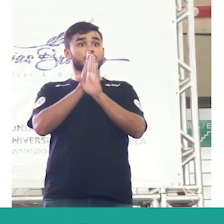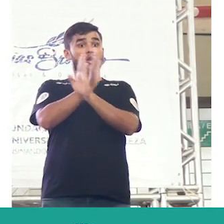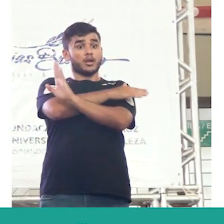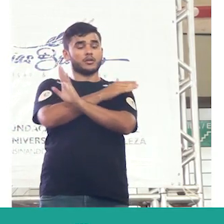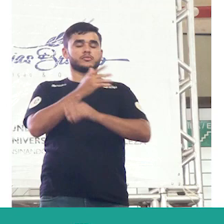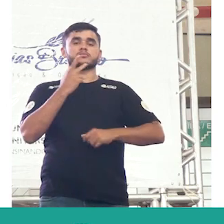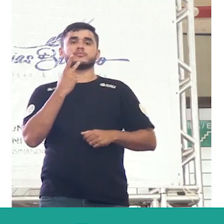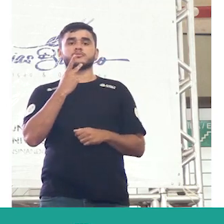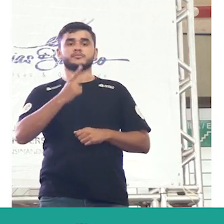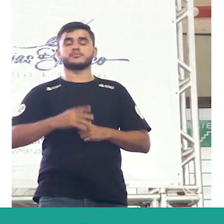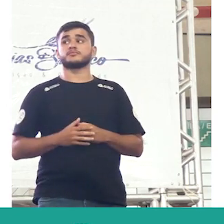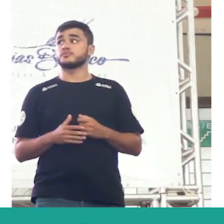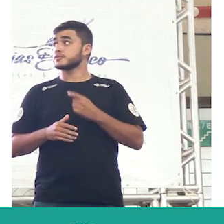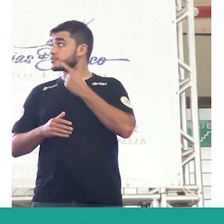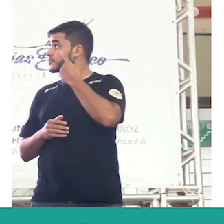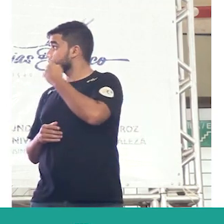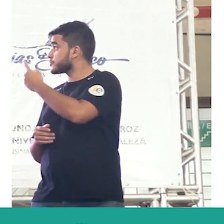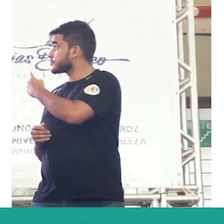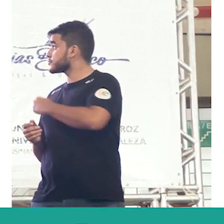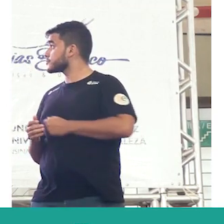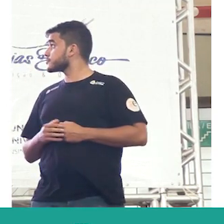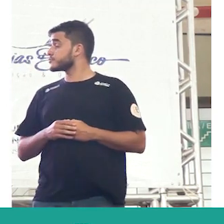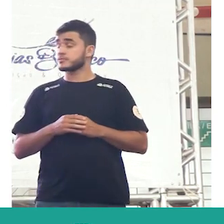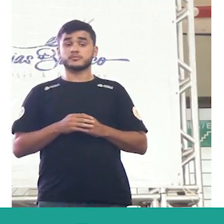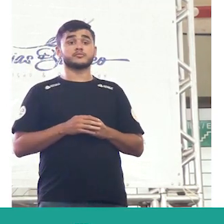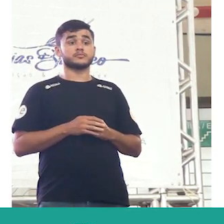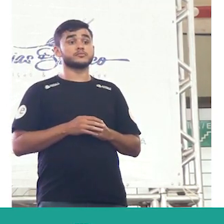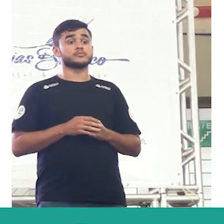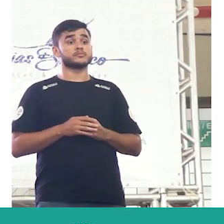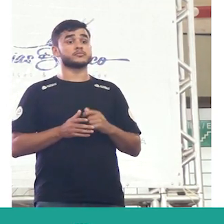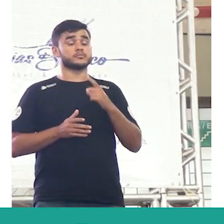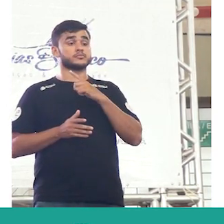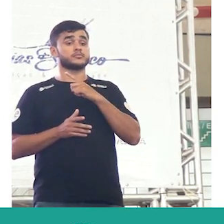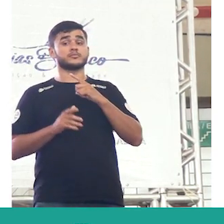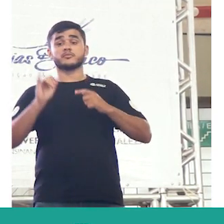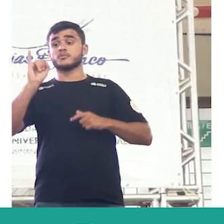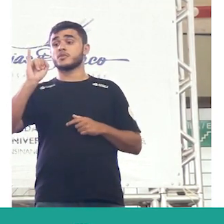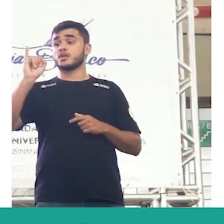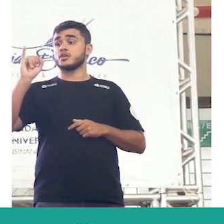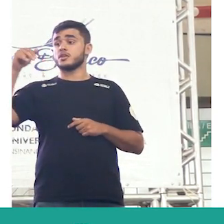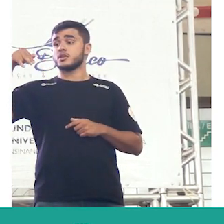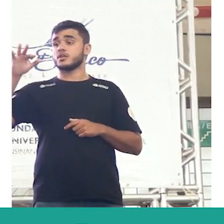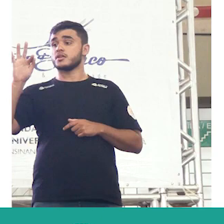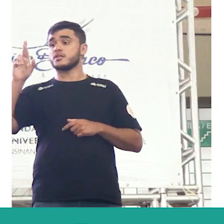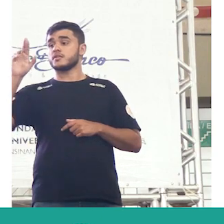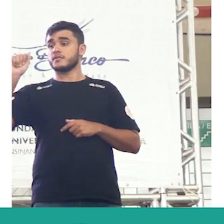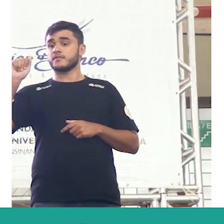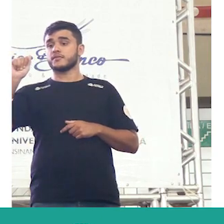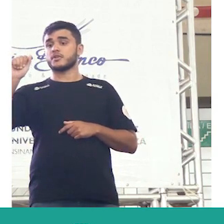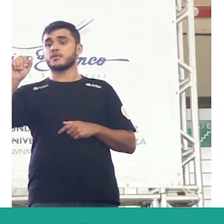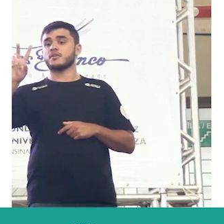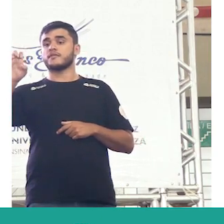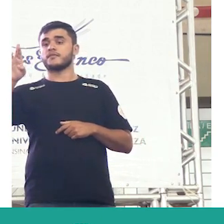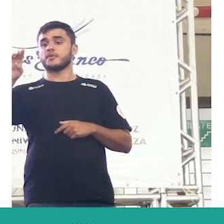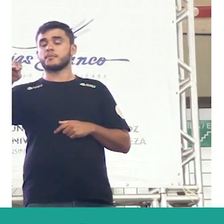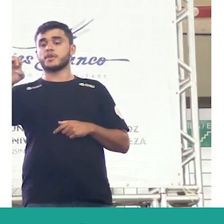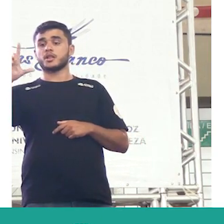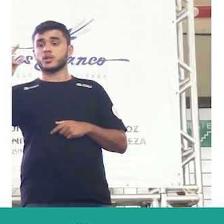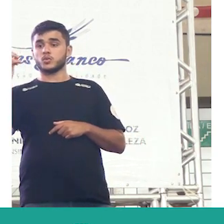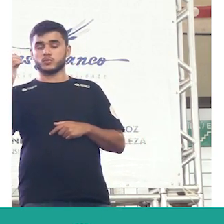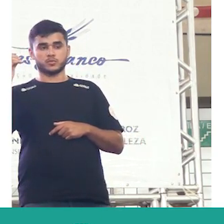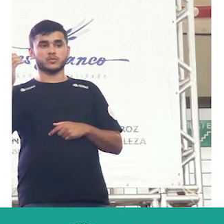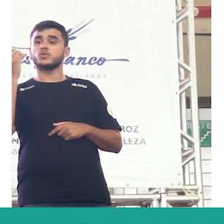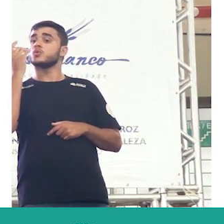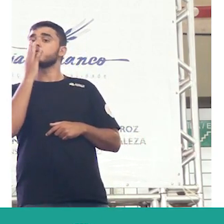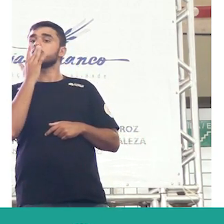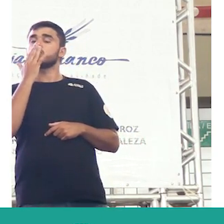vermelho, inferior ao vermelho, o que é que eu tenho? Infravermelho. Acima do violeta, que é o